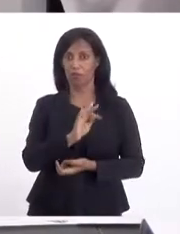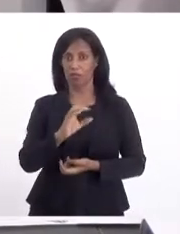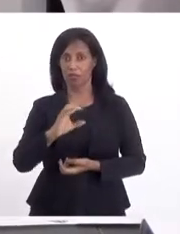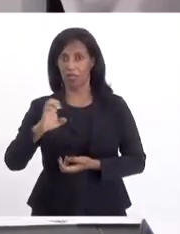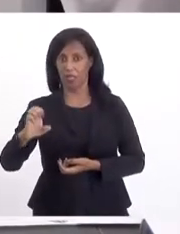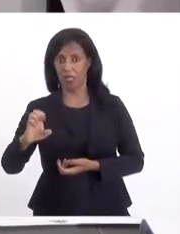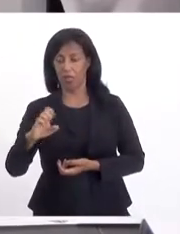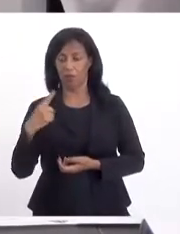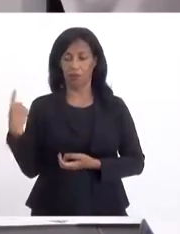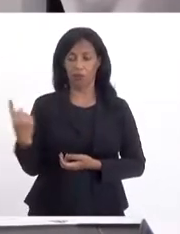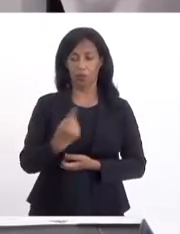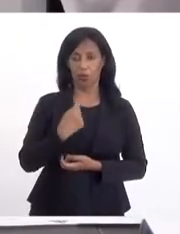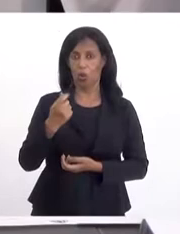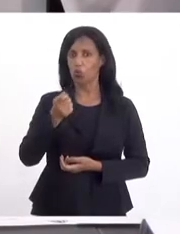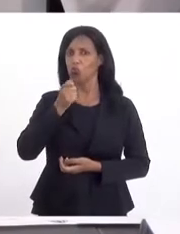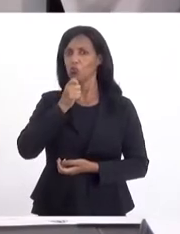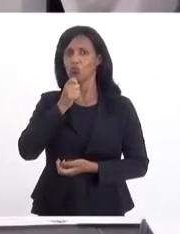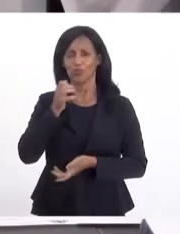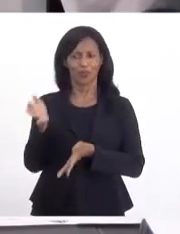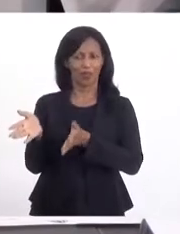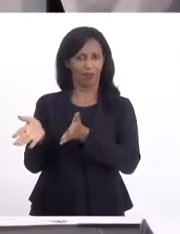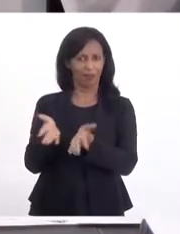porque nós não temos acesso,